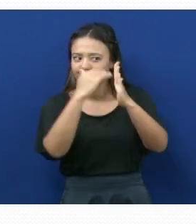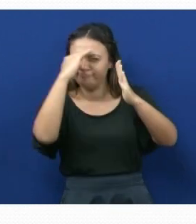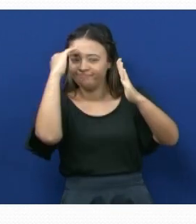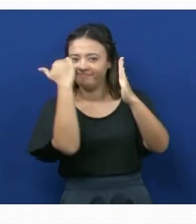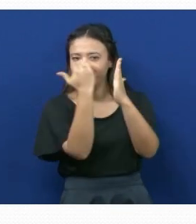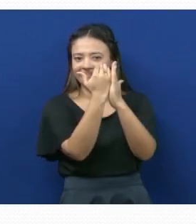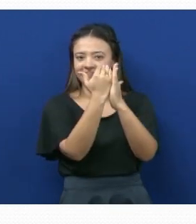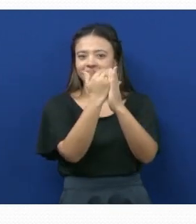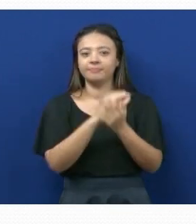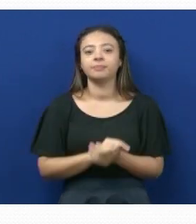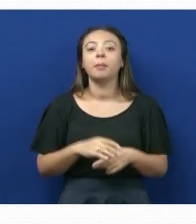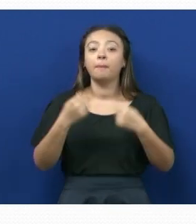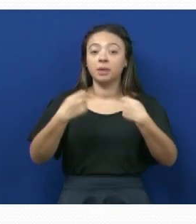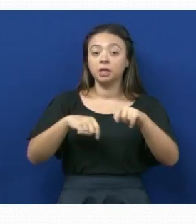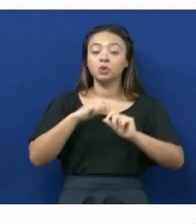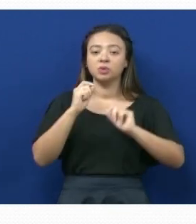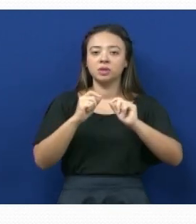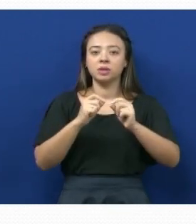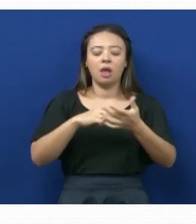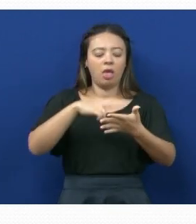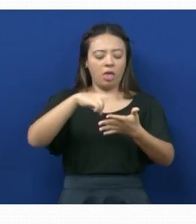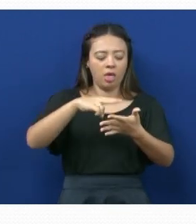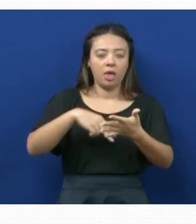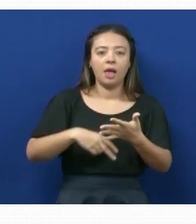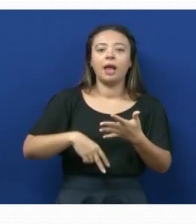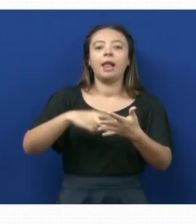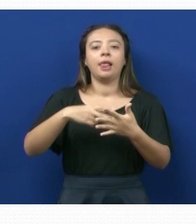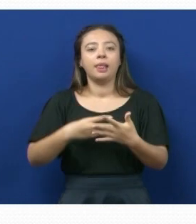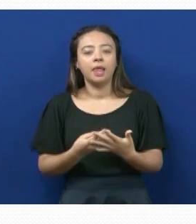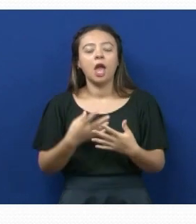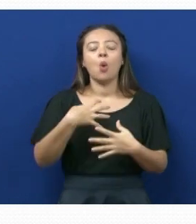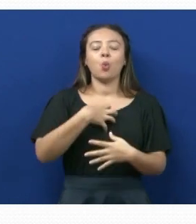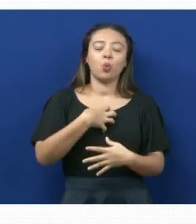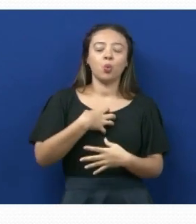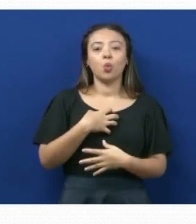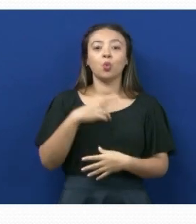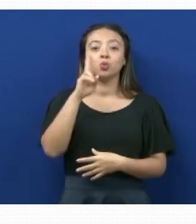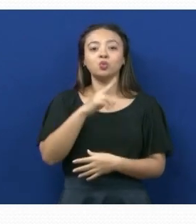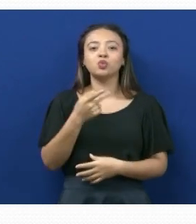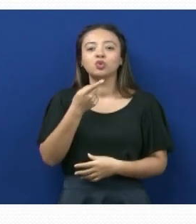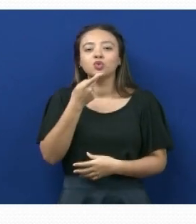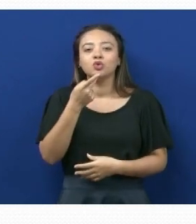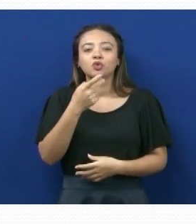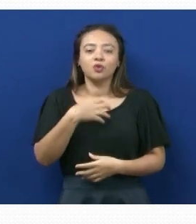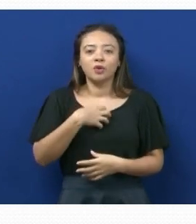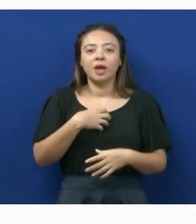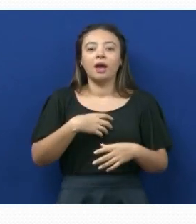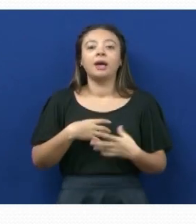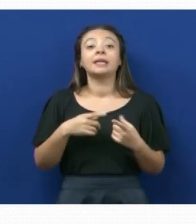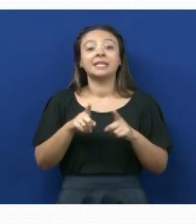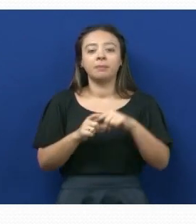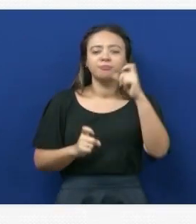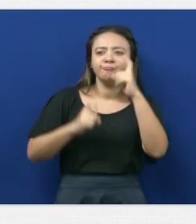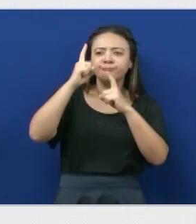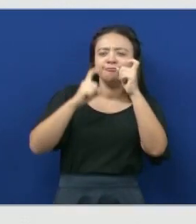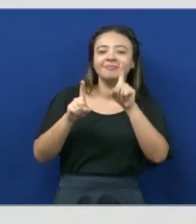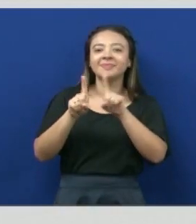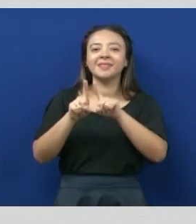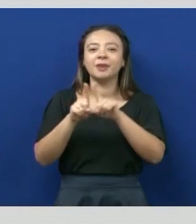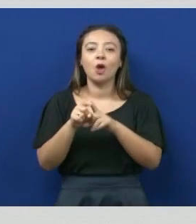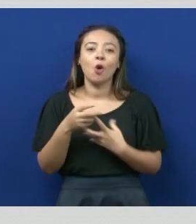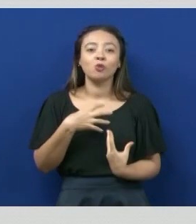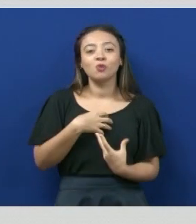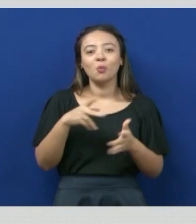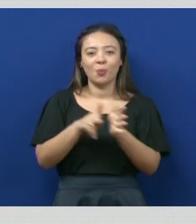bem contado, tem que conferir as palavras, a entonação, o ritmo e até mesmo o sotaque e as expressões.